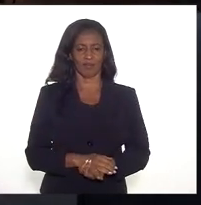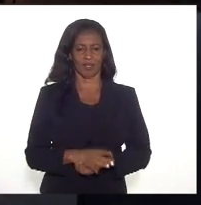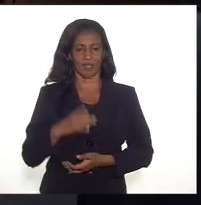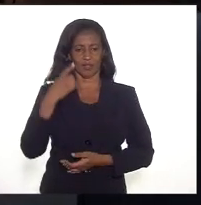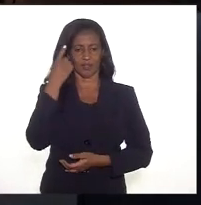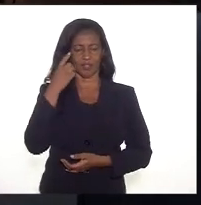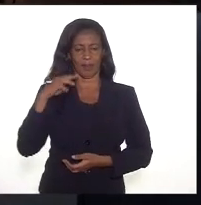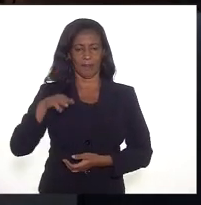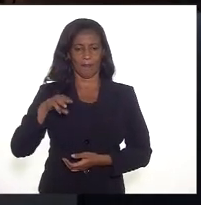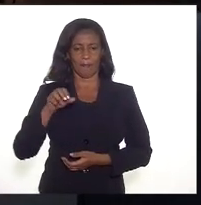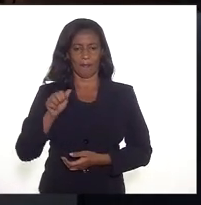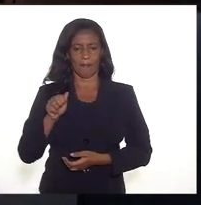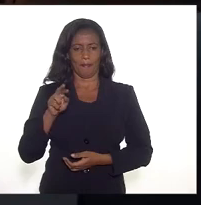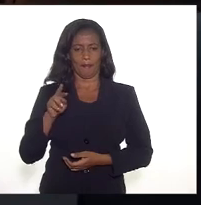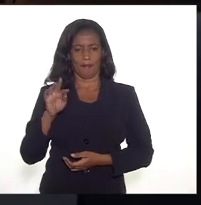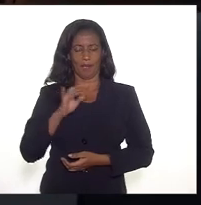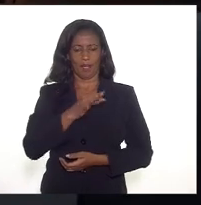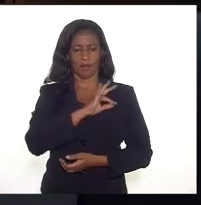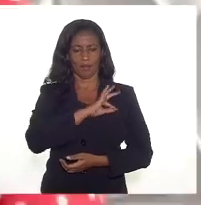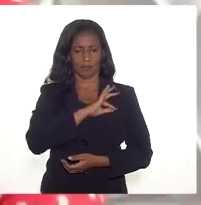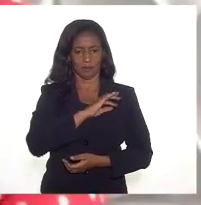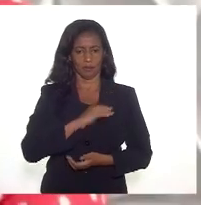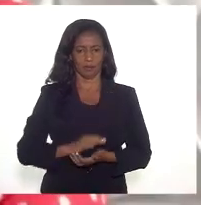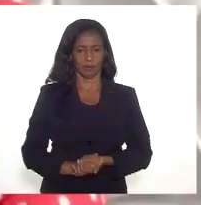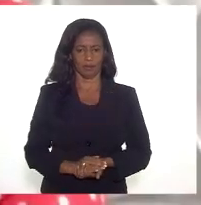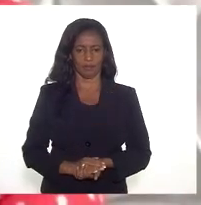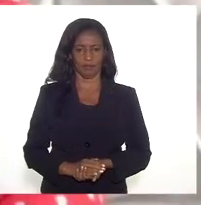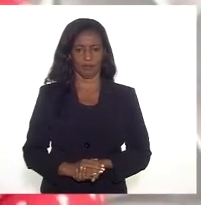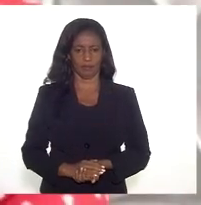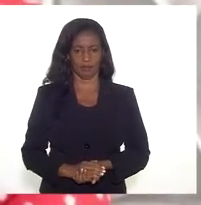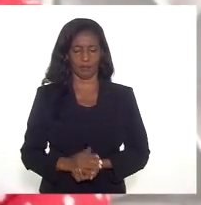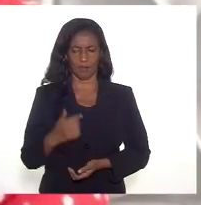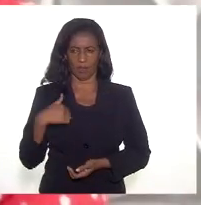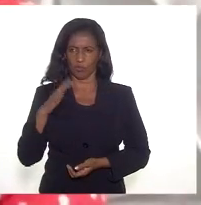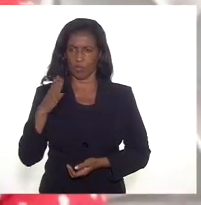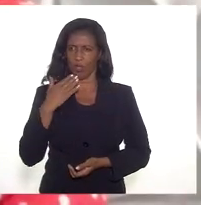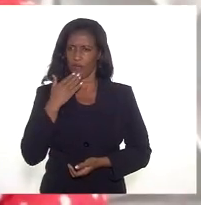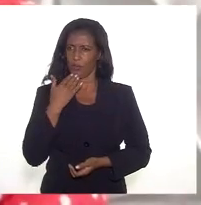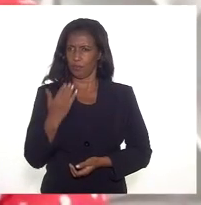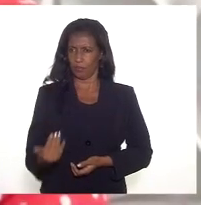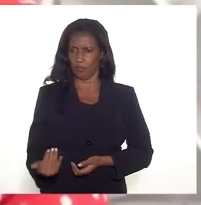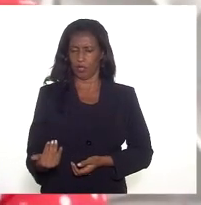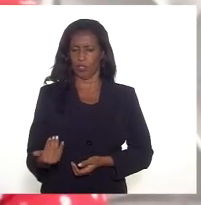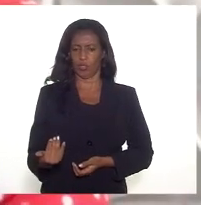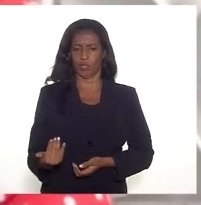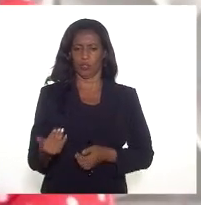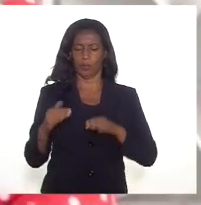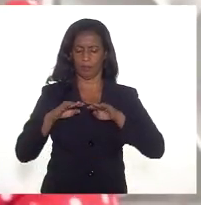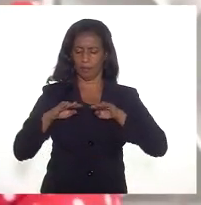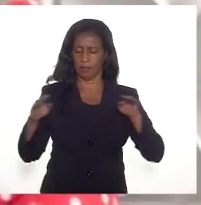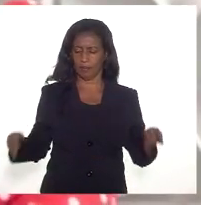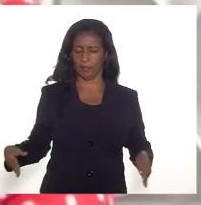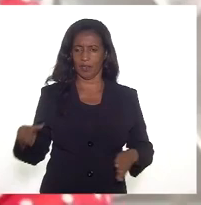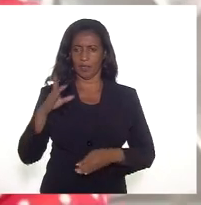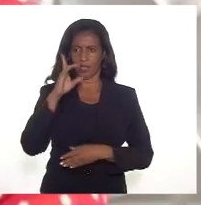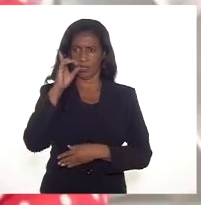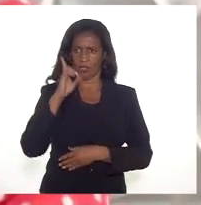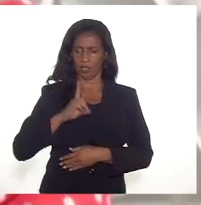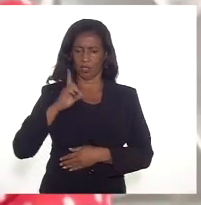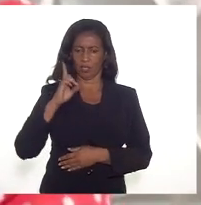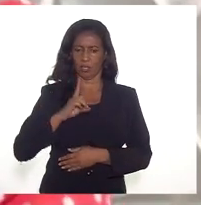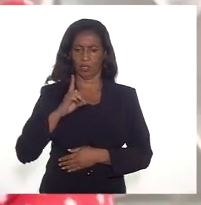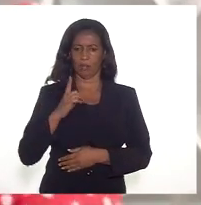favor. Presidente, eu já fiz a solicitação pela mesa diretora, mas eu queria